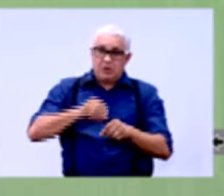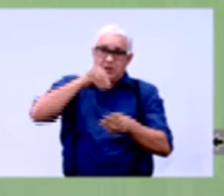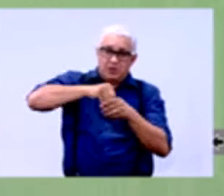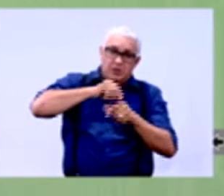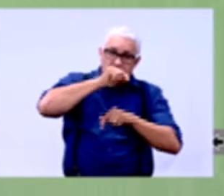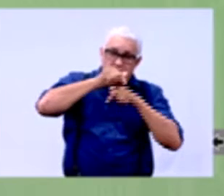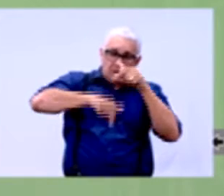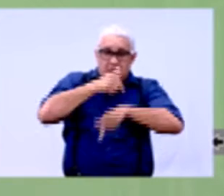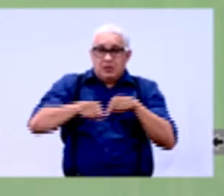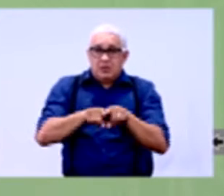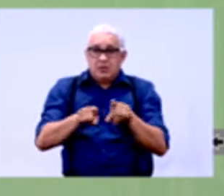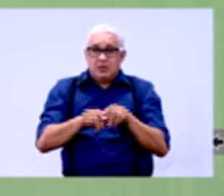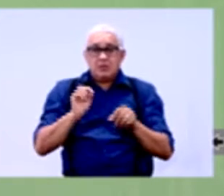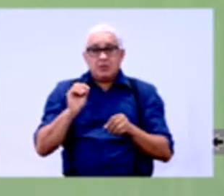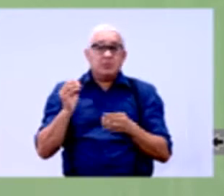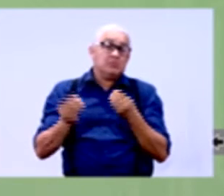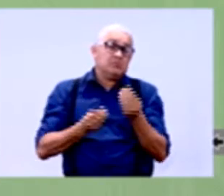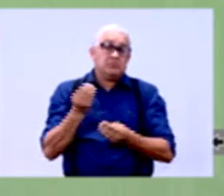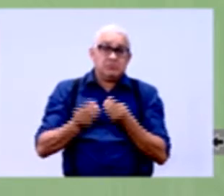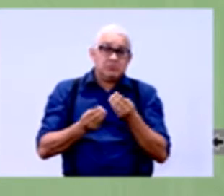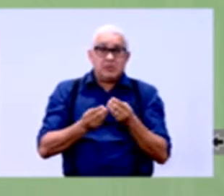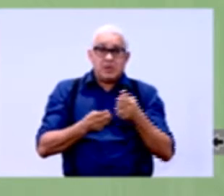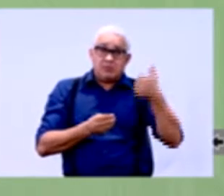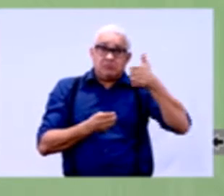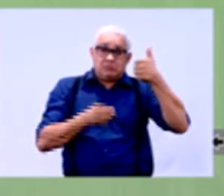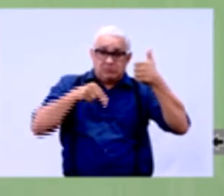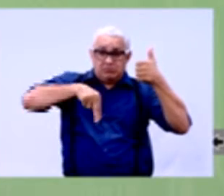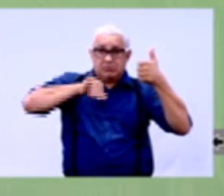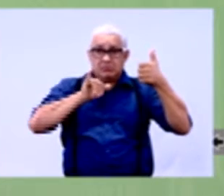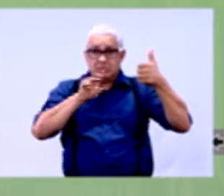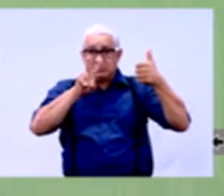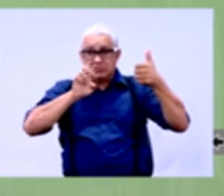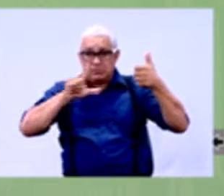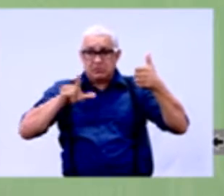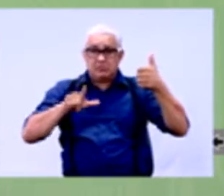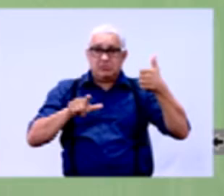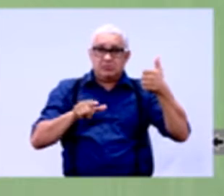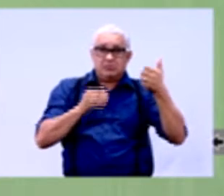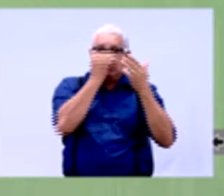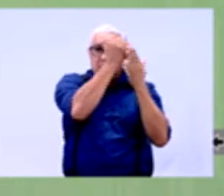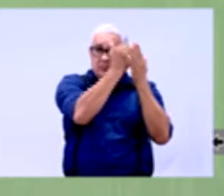vejam, quando nós estamos no primeiro nível do diagrama, já